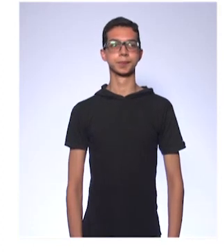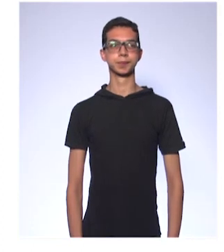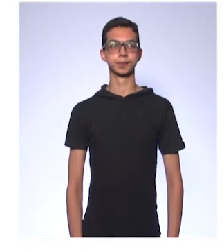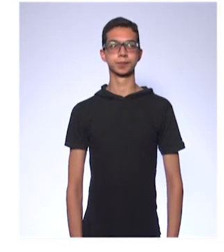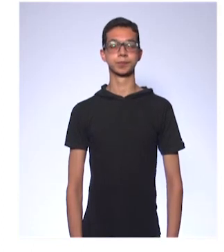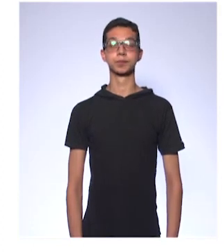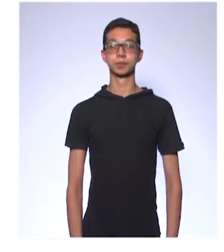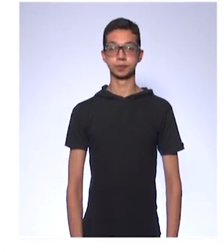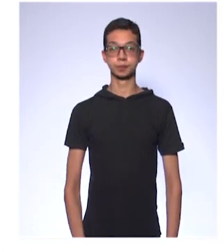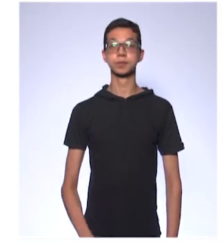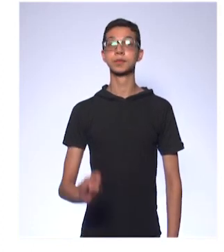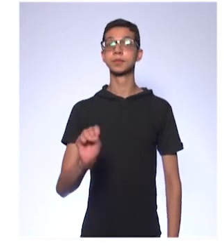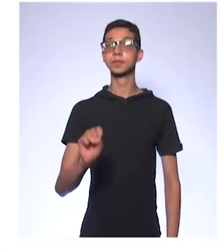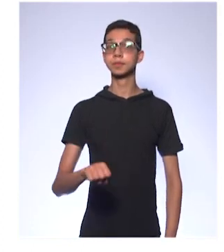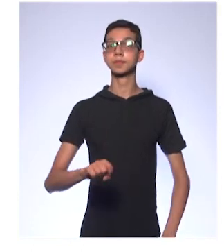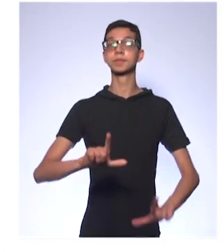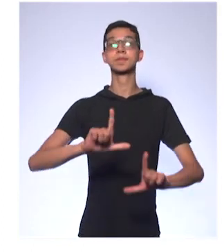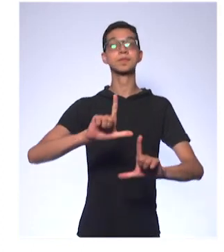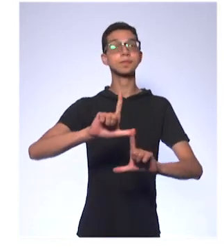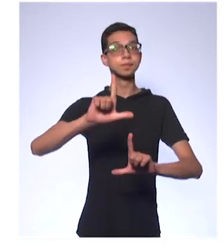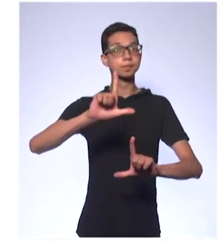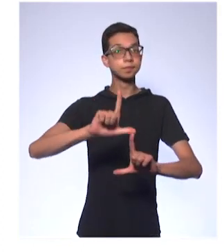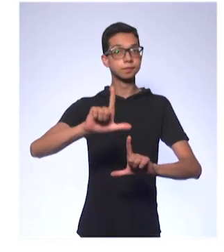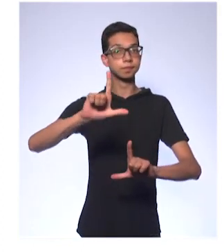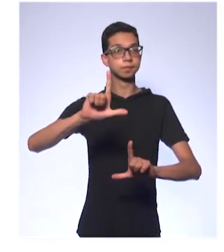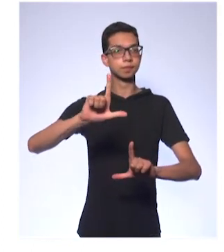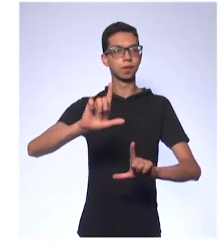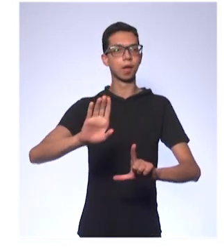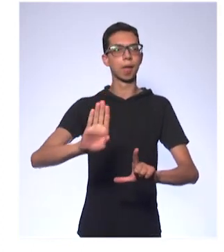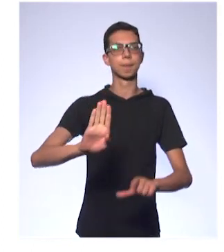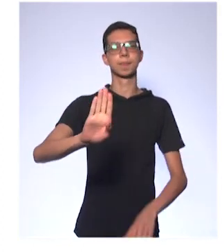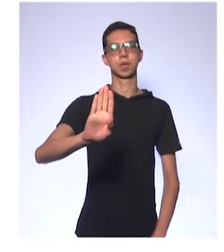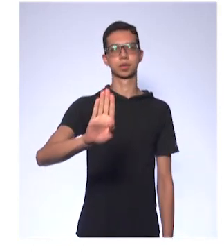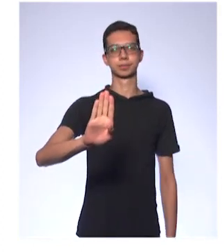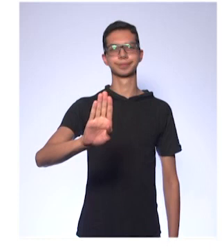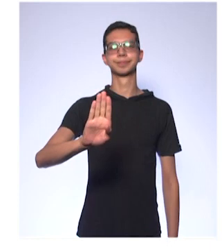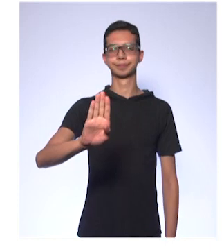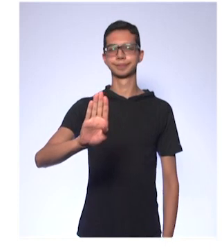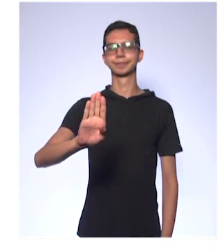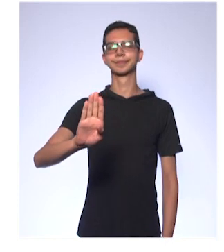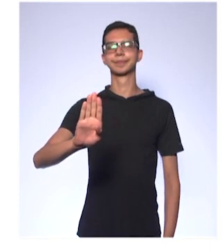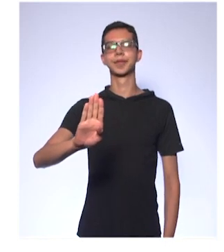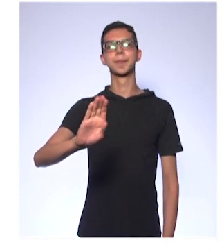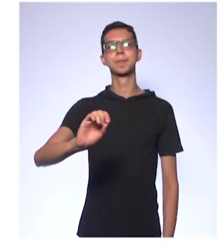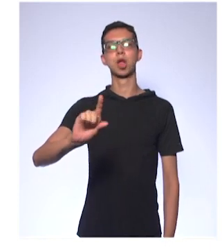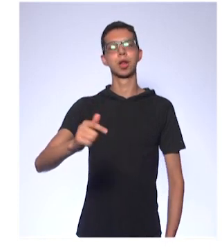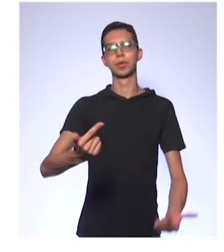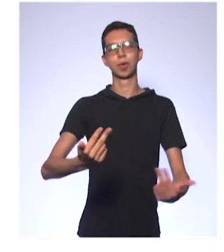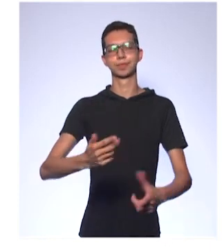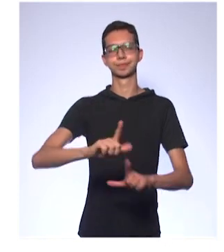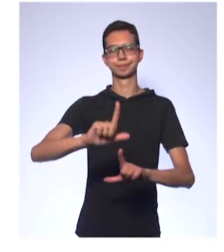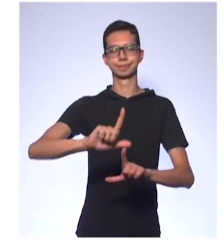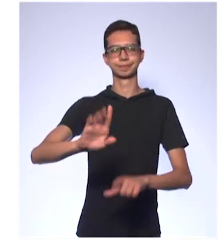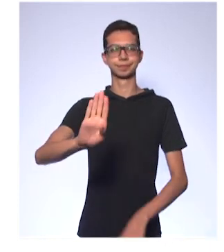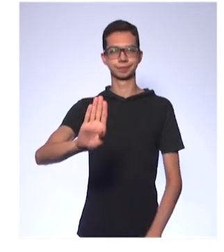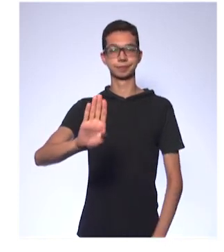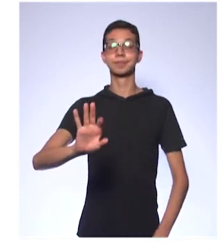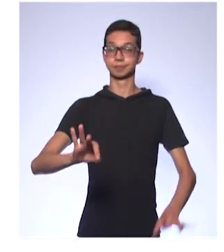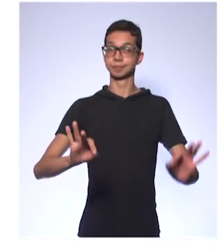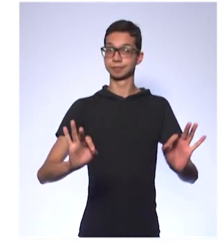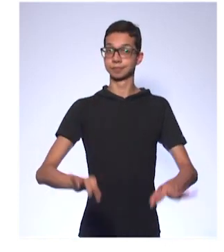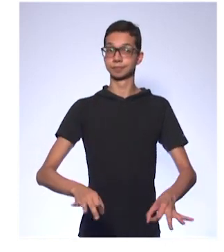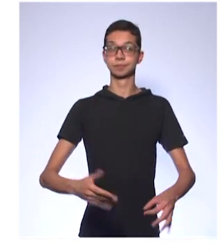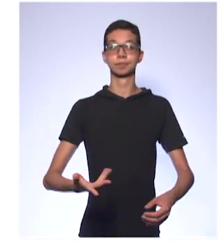Sim, letra B de bola. Isso mesmo, inibe a corrupção na construção